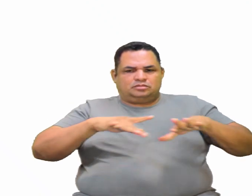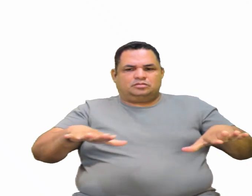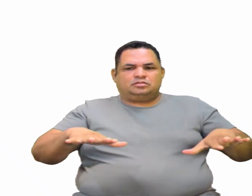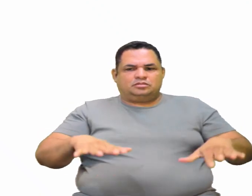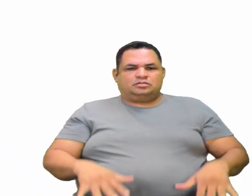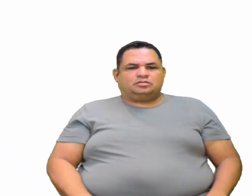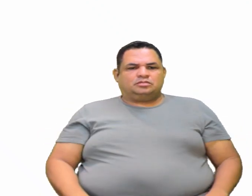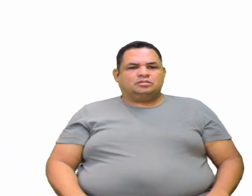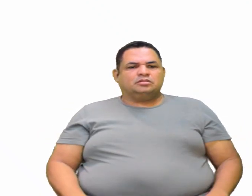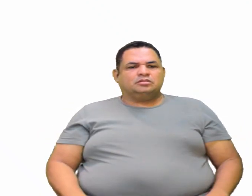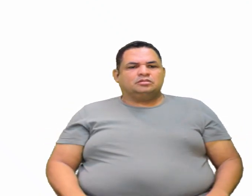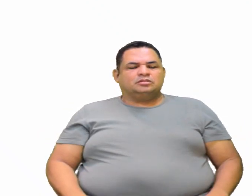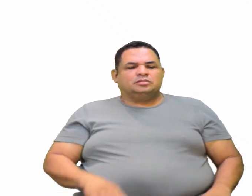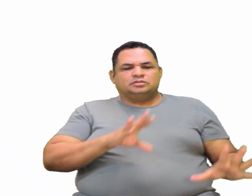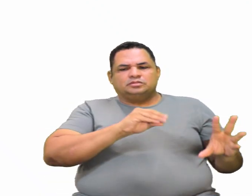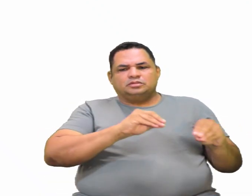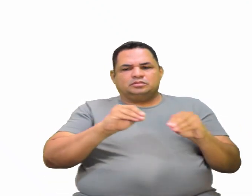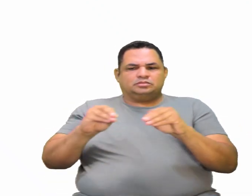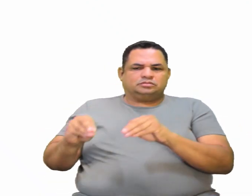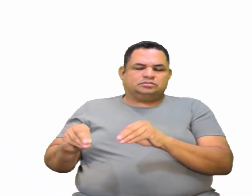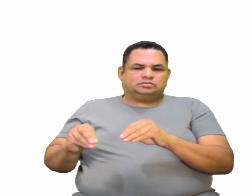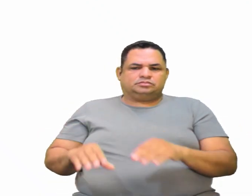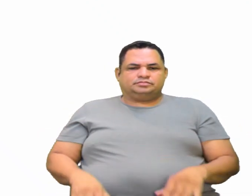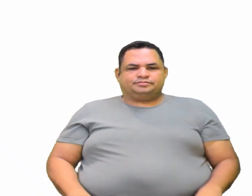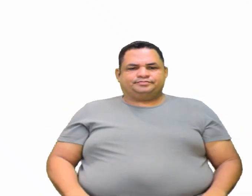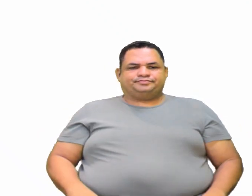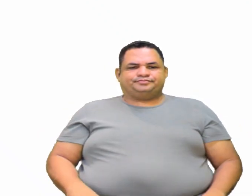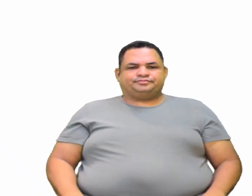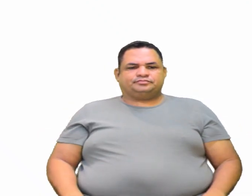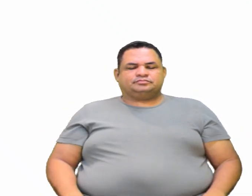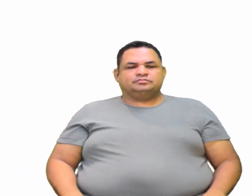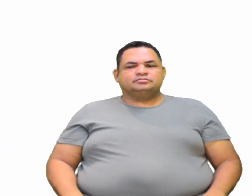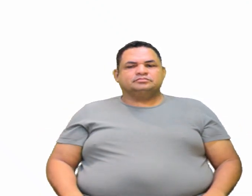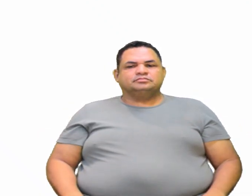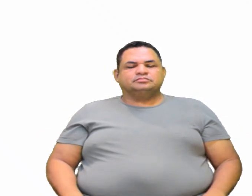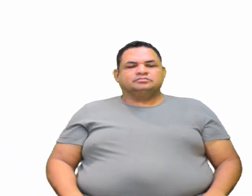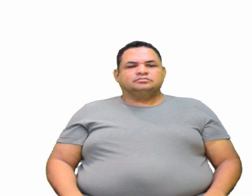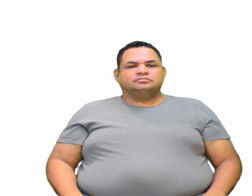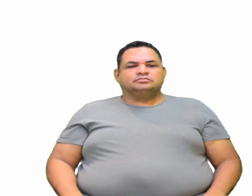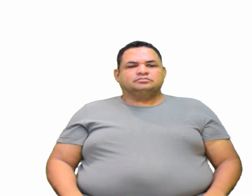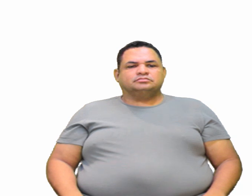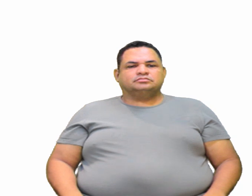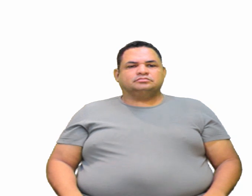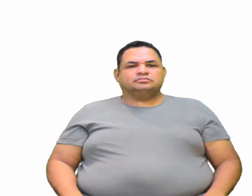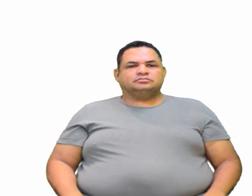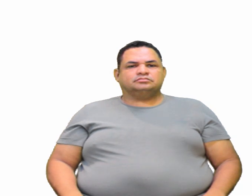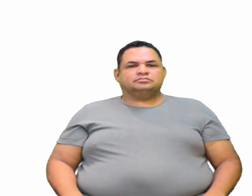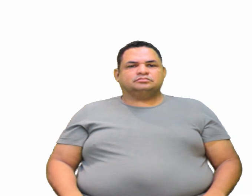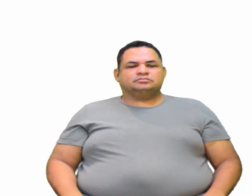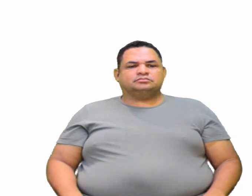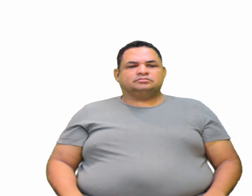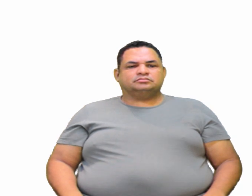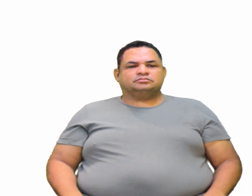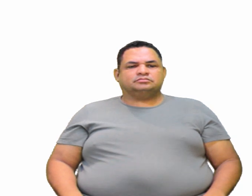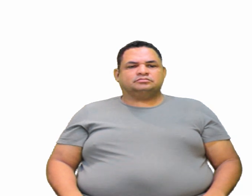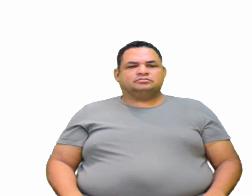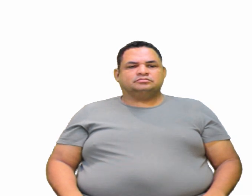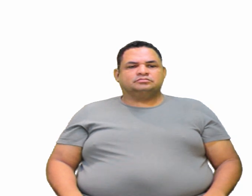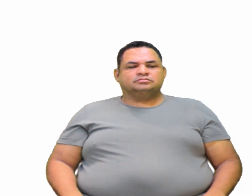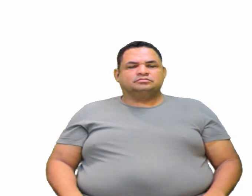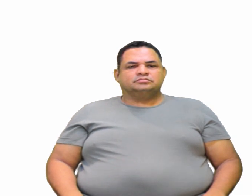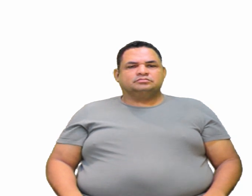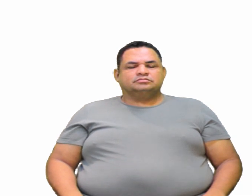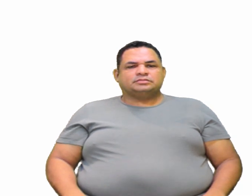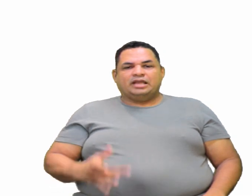reprodução ou mecanismo de locomoção? Essa aí, com certeza, com essa palavrinha aqui, não tem para onde correr, né, gente? Tá mamão com açúcar,